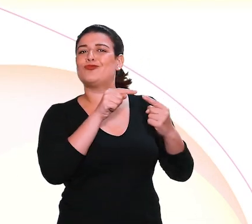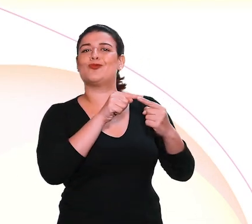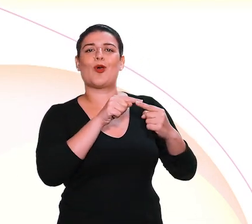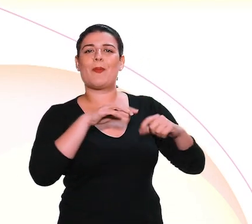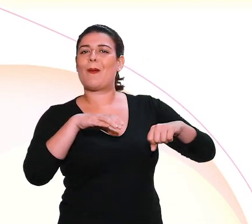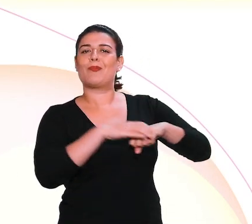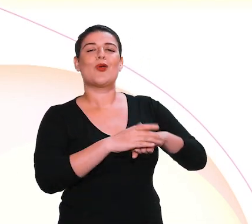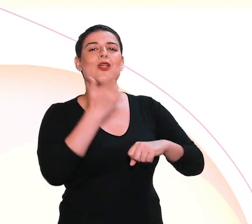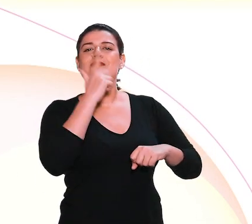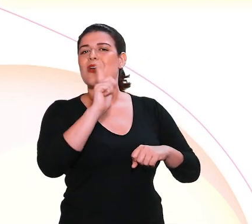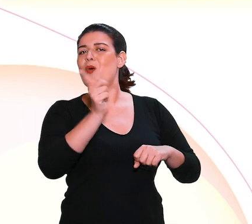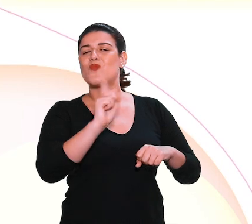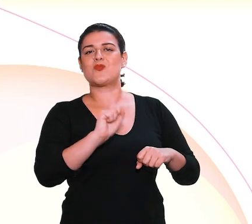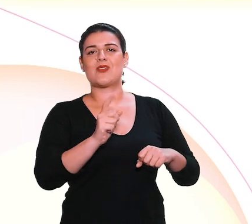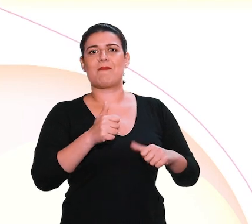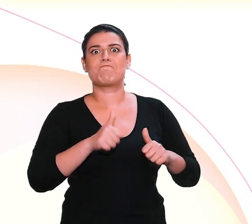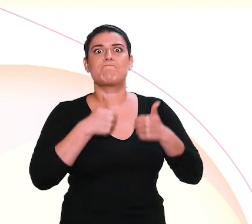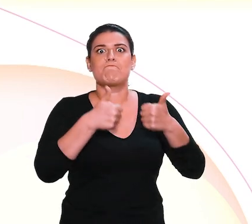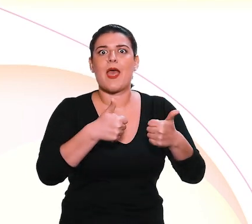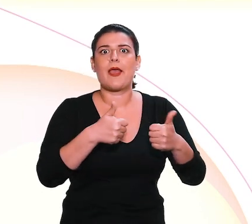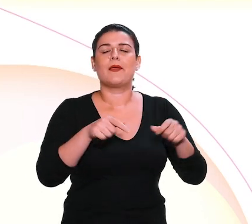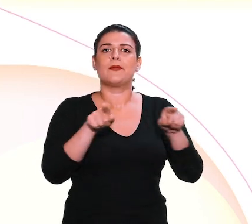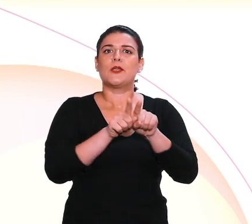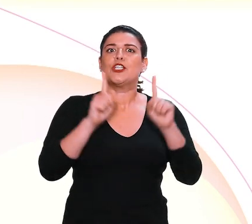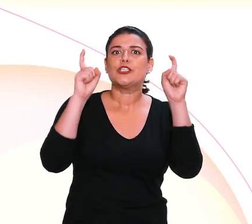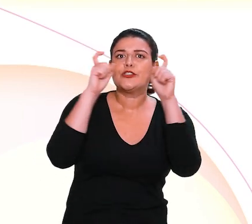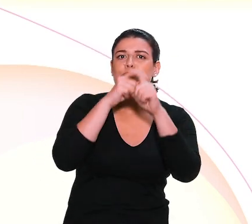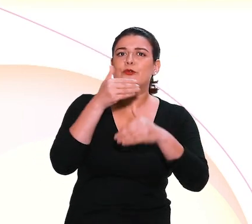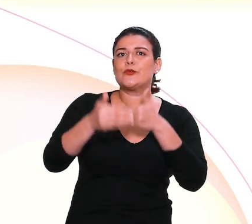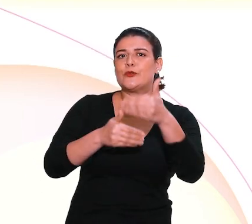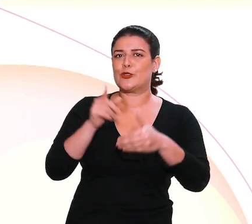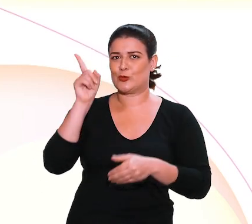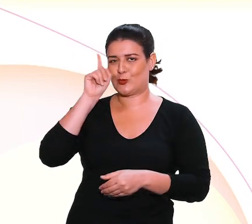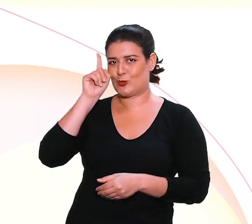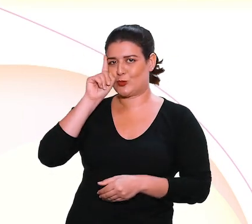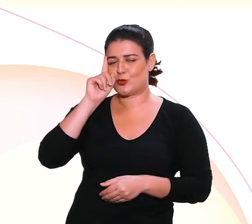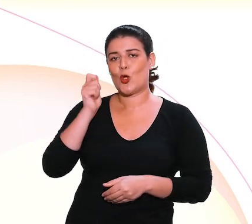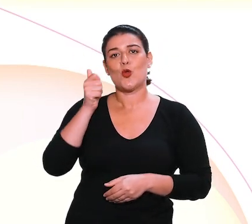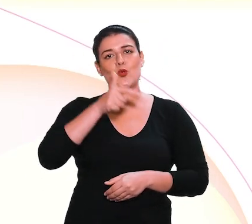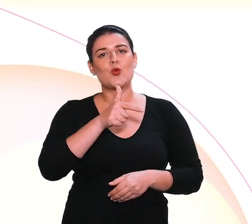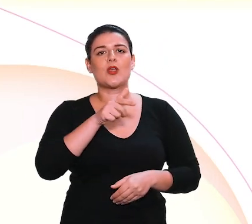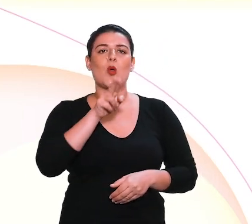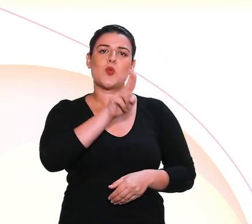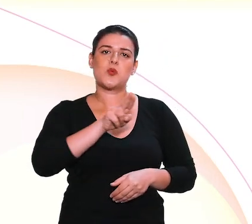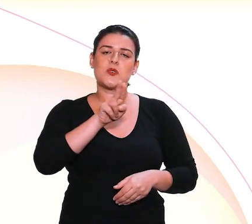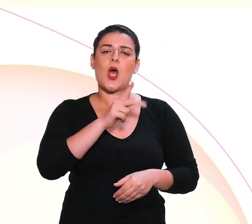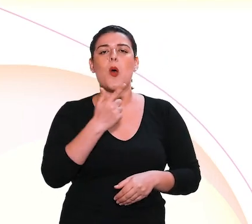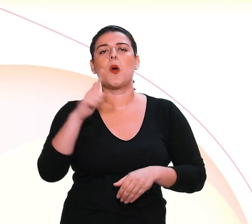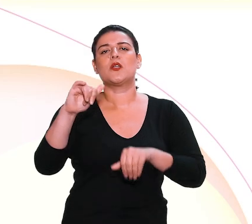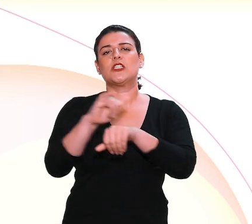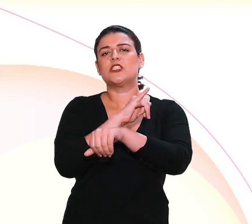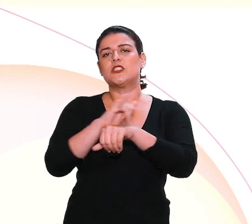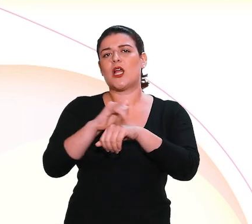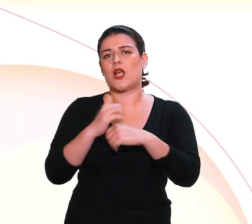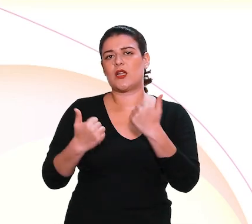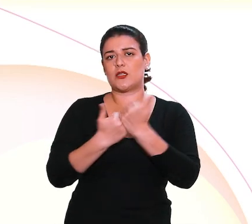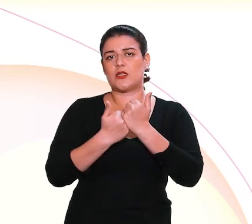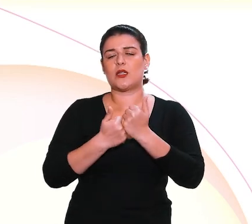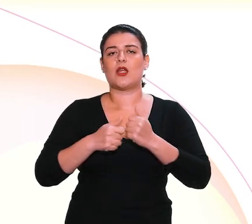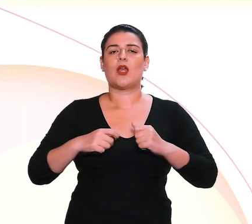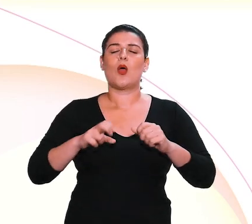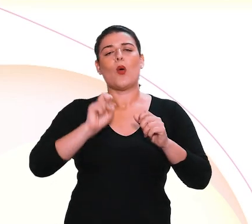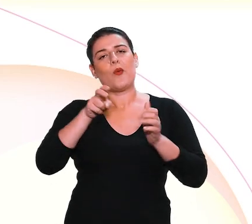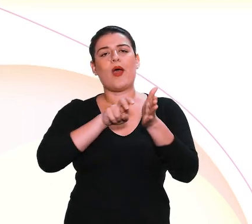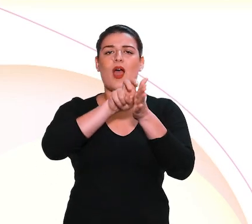mais incapacidade, vai trazer mais dificuldade no seu dia a dia do que se ele utilizasse uma outra tecnologia assistiva, como uma cadeira